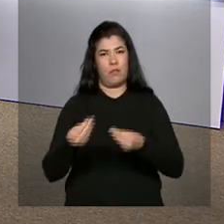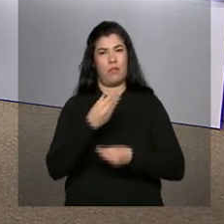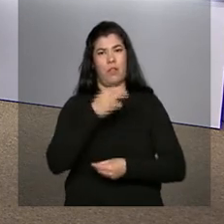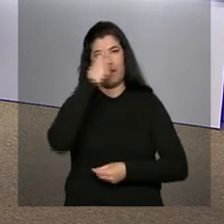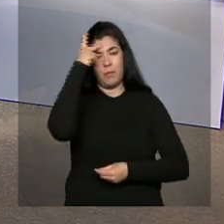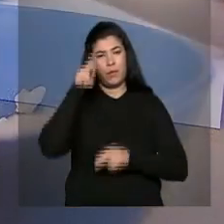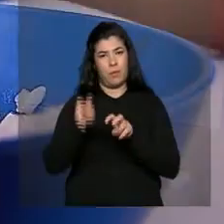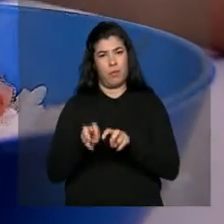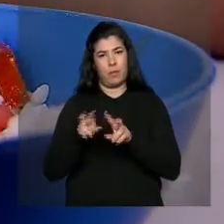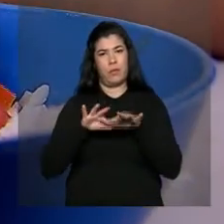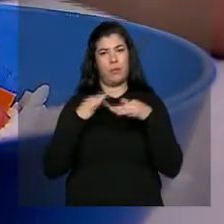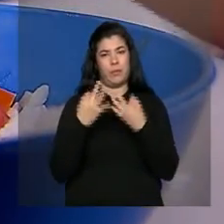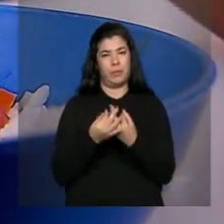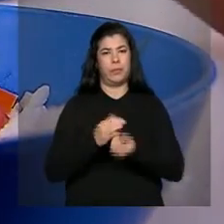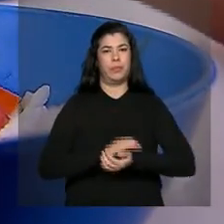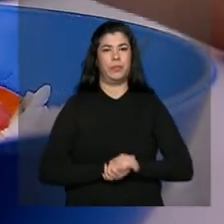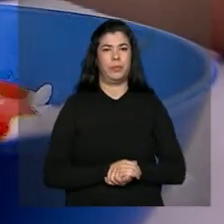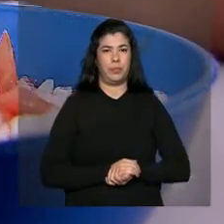brasileiros.